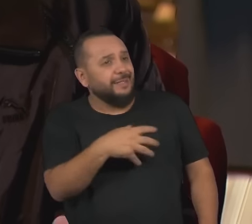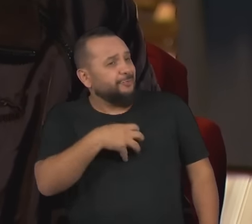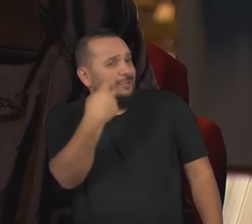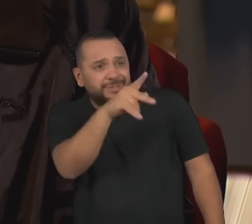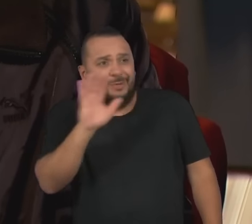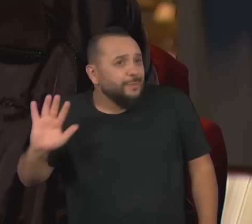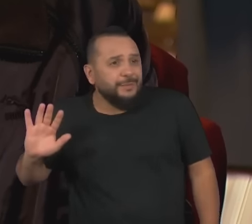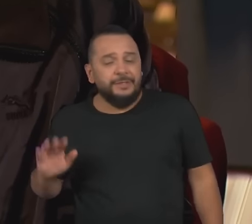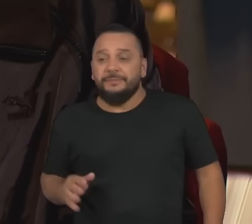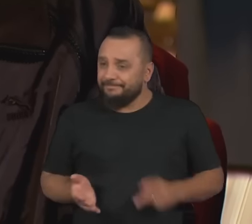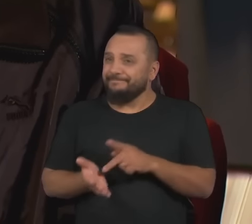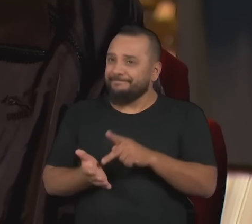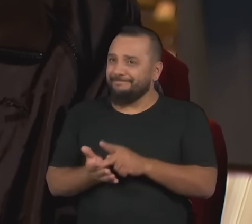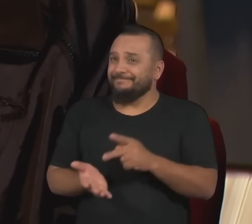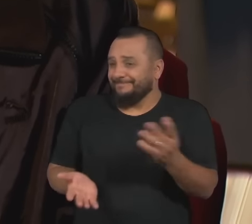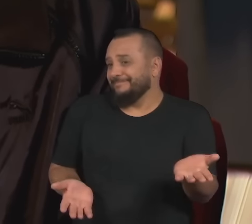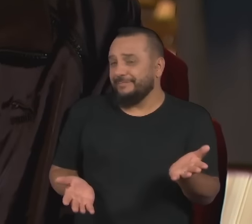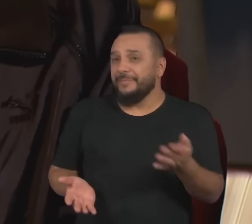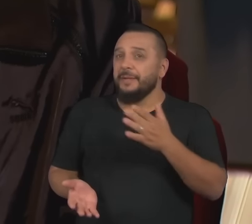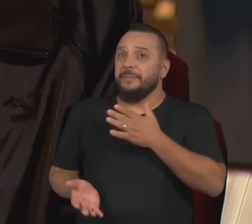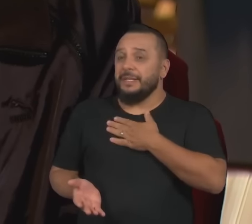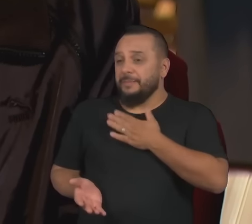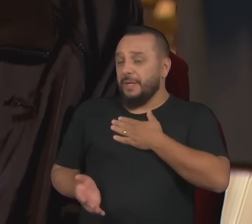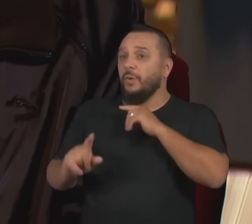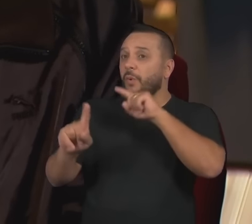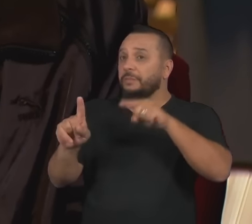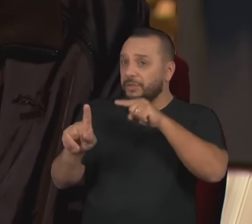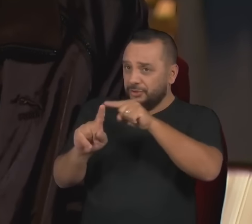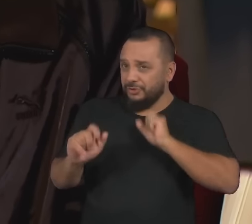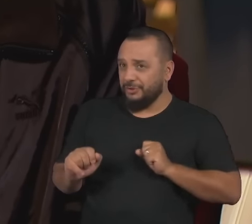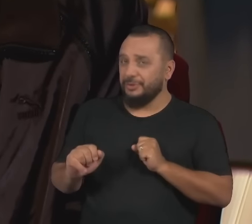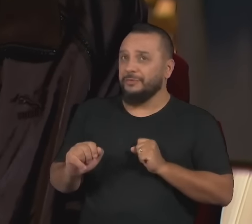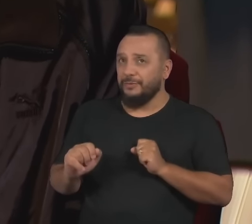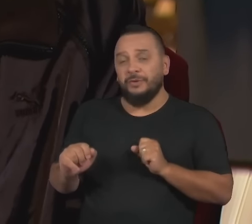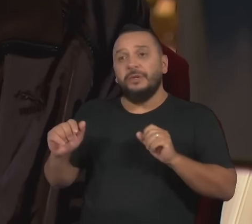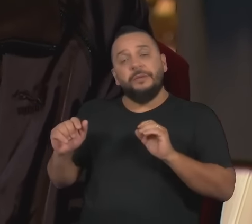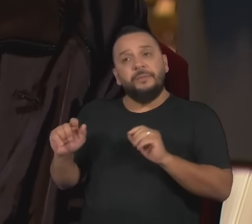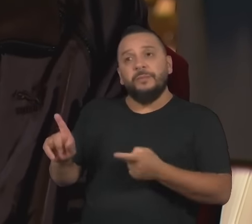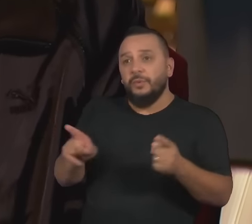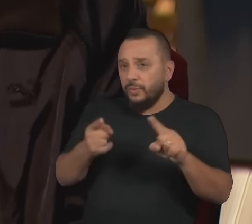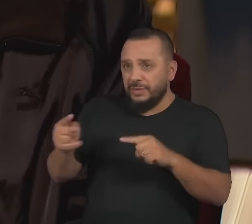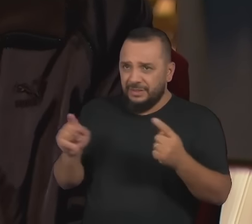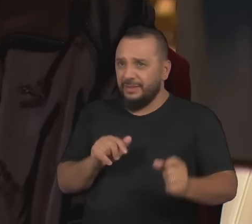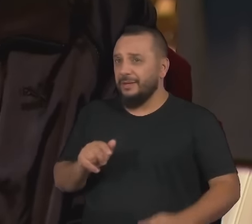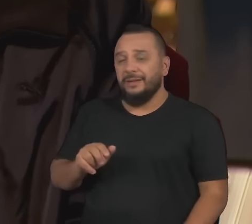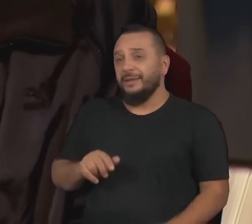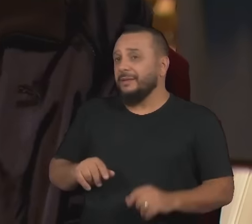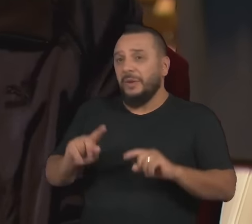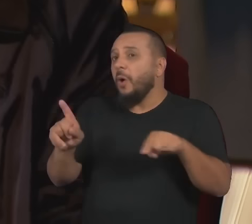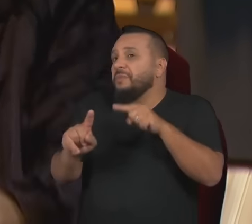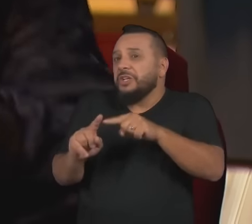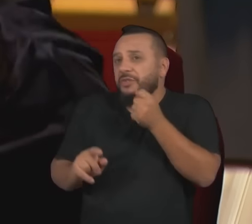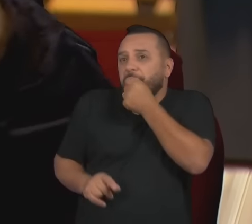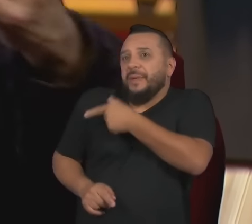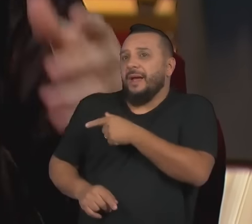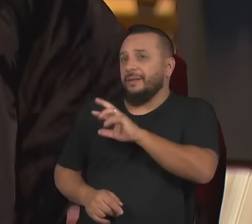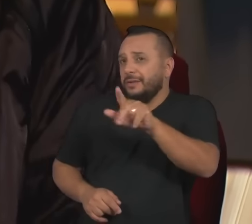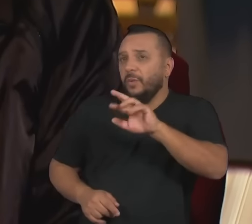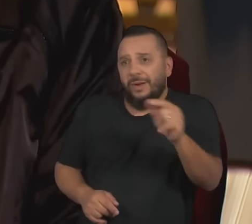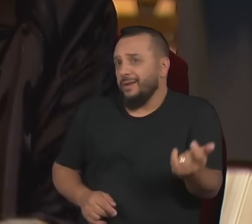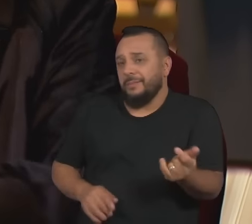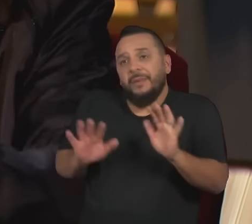única diferença é que a minha intenção ao fazer determinadas músicas não foi a intenção de humor. Agora a pessoa